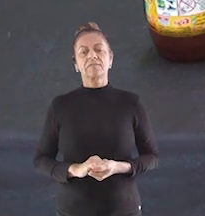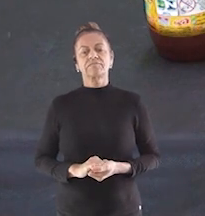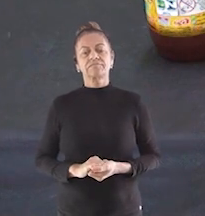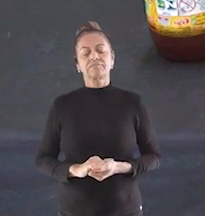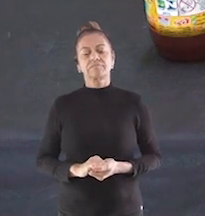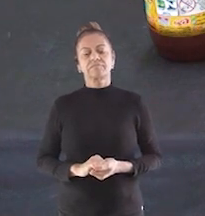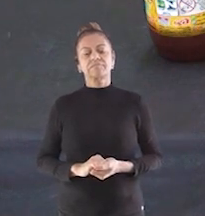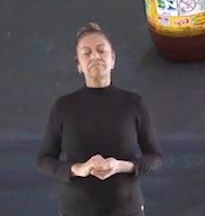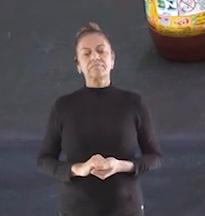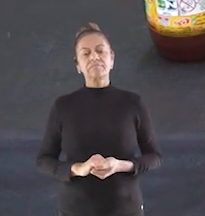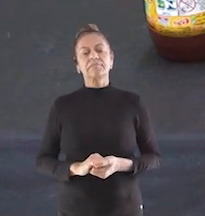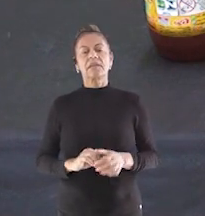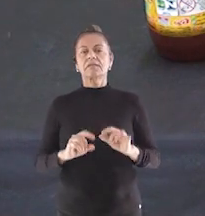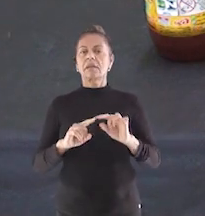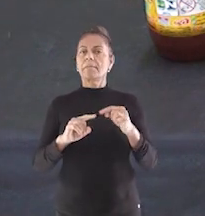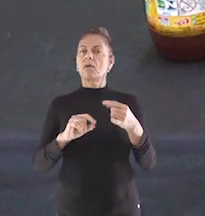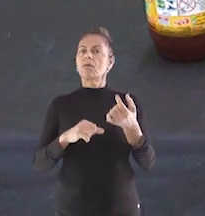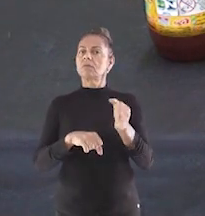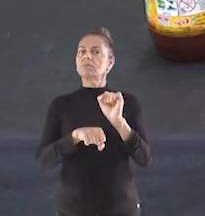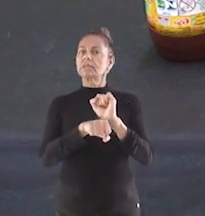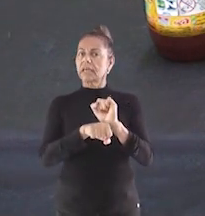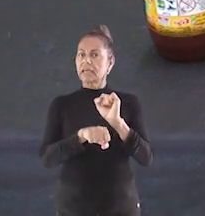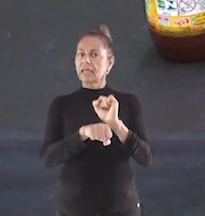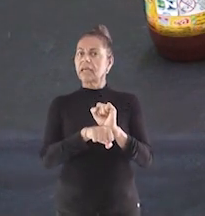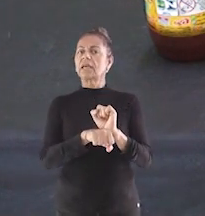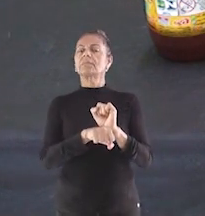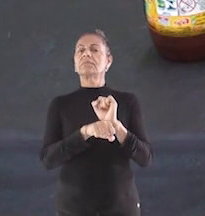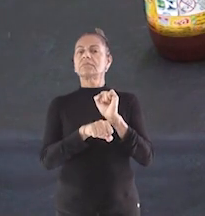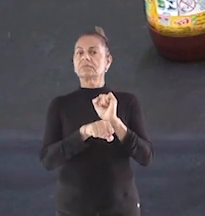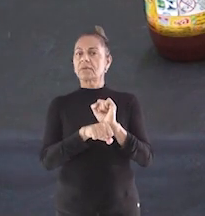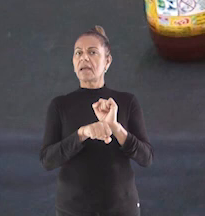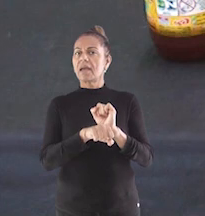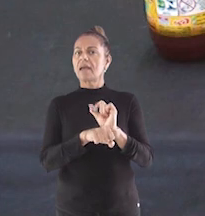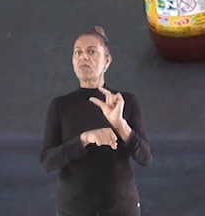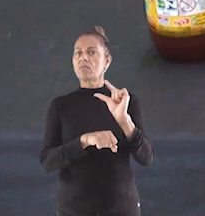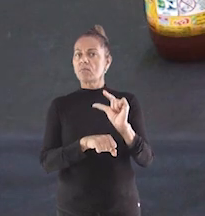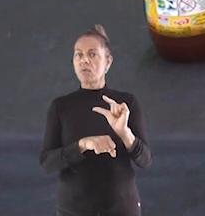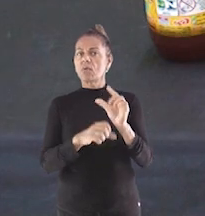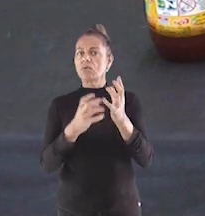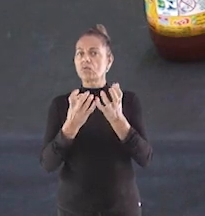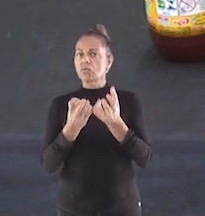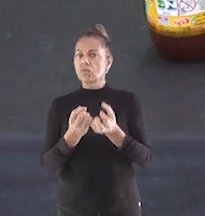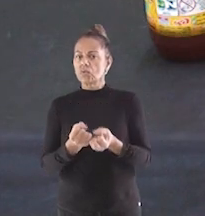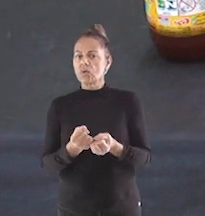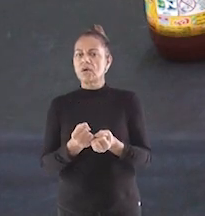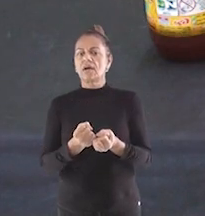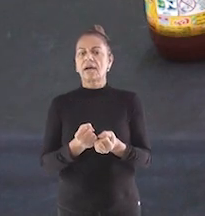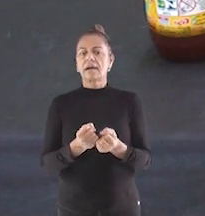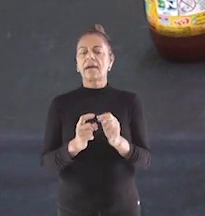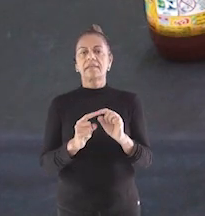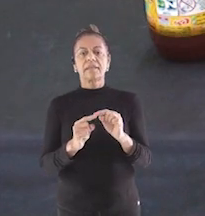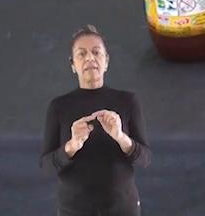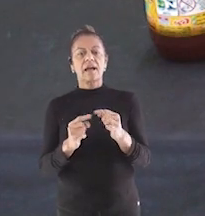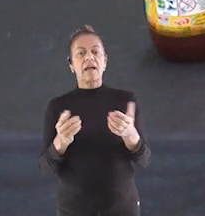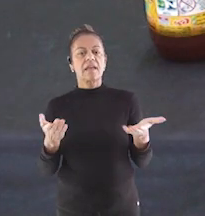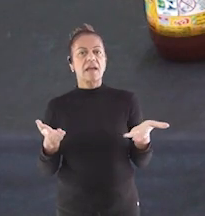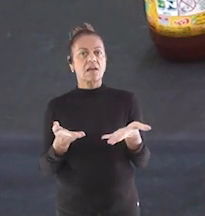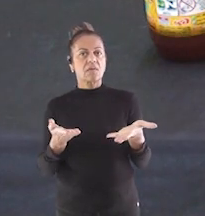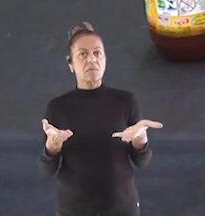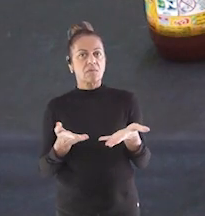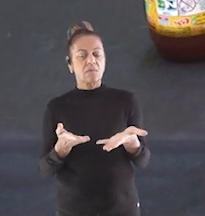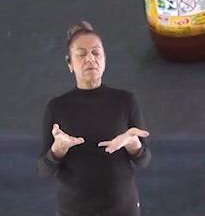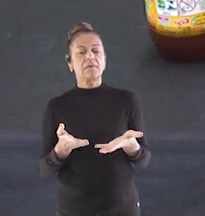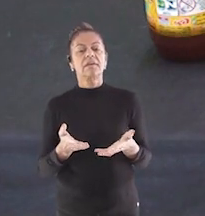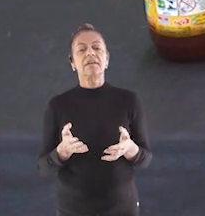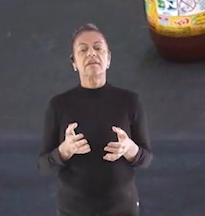Agora vamos para a tão esperada hora. Depois de, claro, esperar a tinta secar, nós vamos fazer a nossa